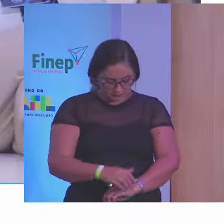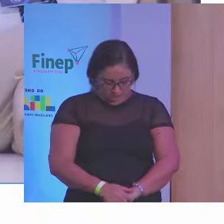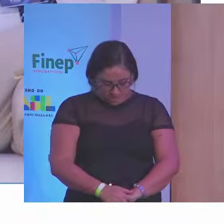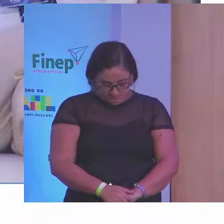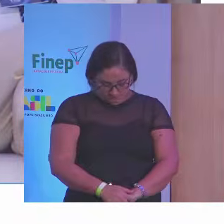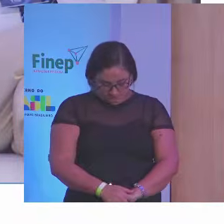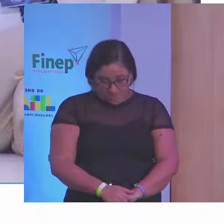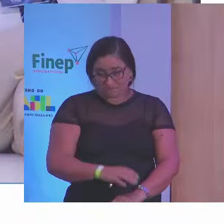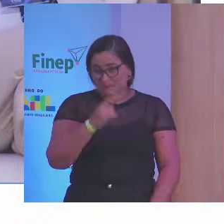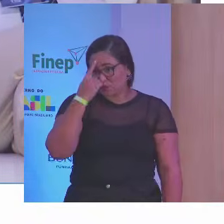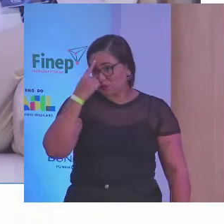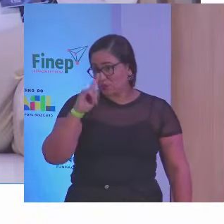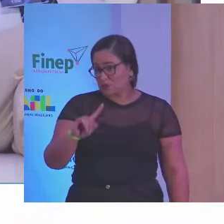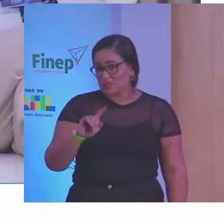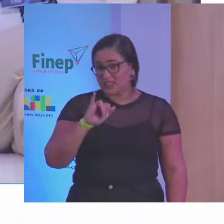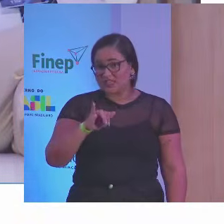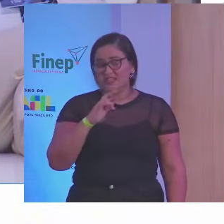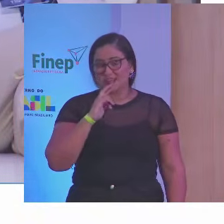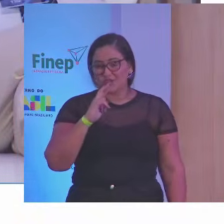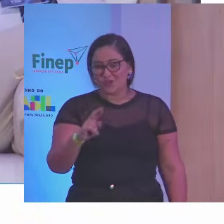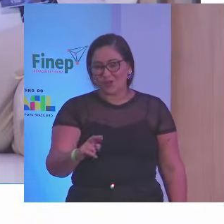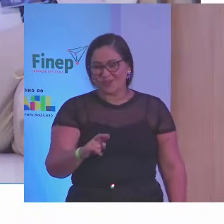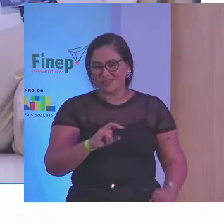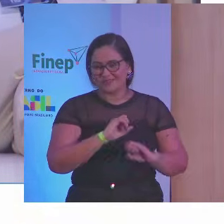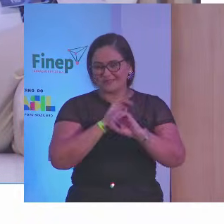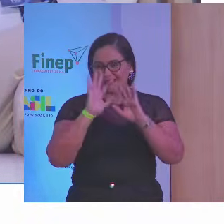Não sei se isso responde a sua pergunta.